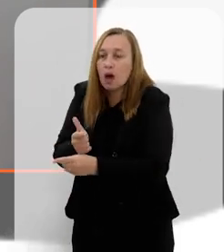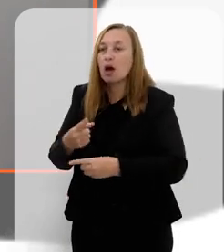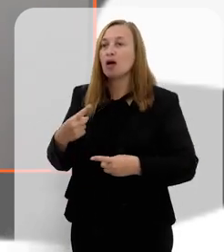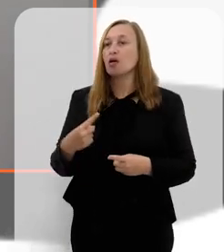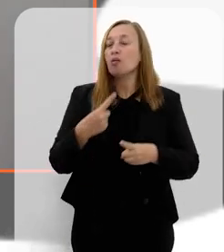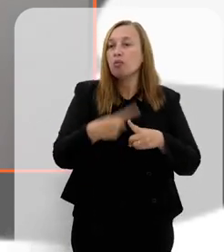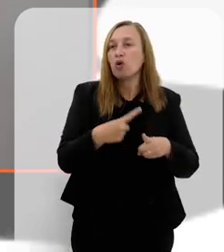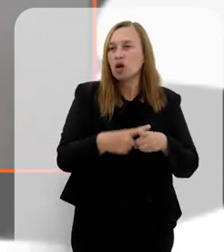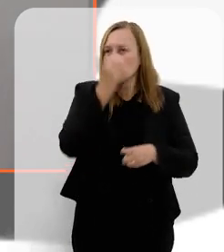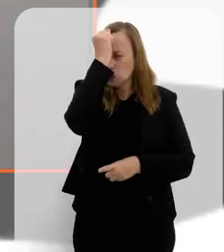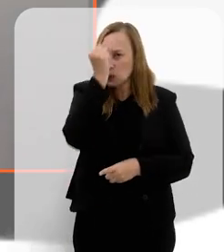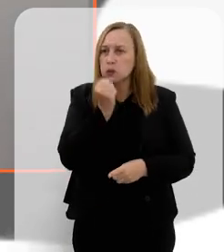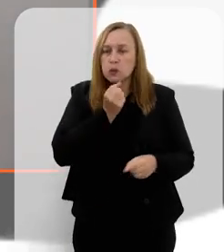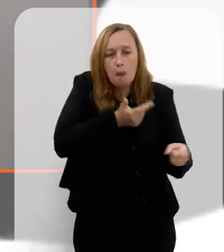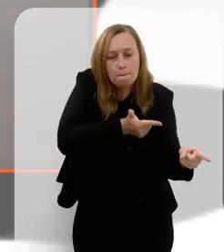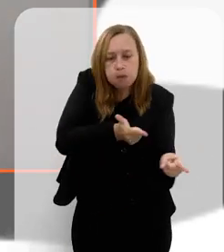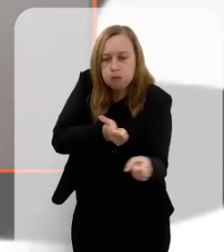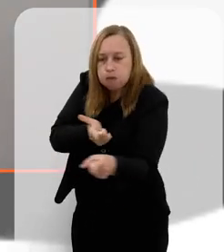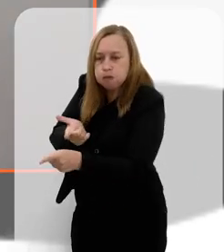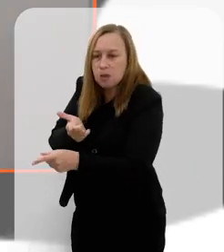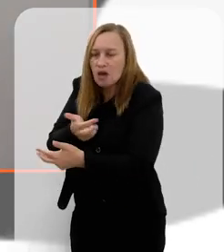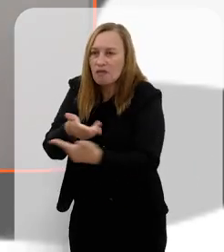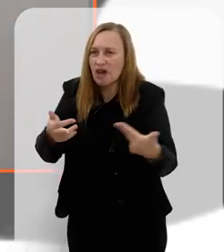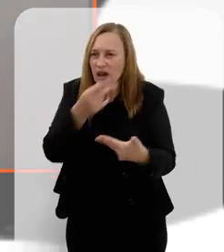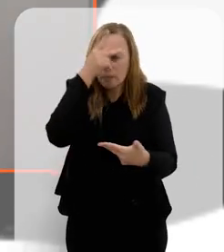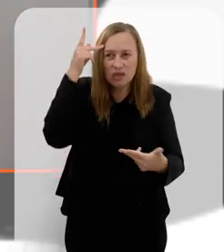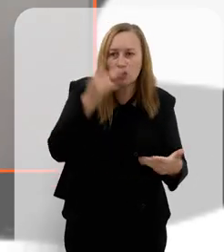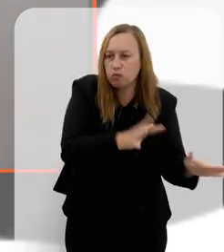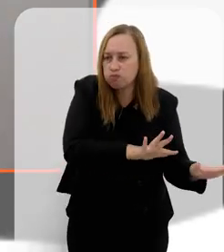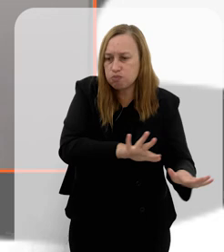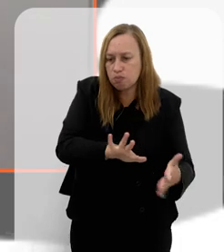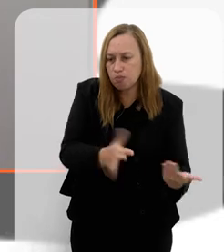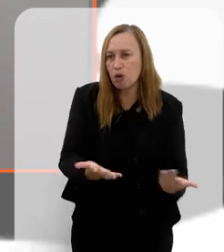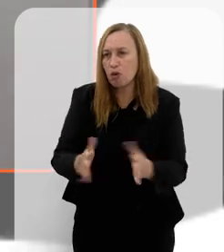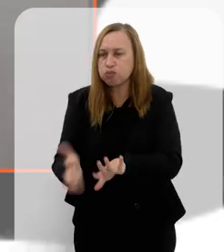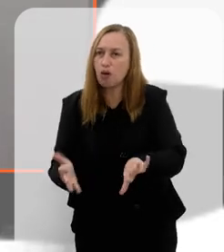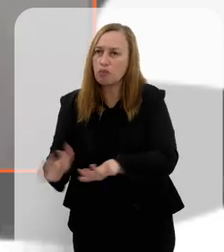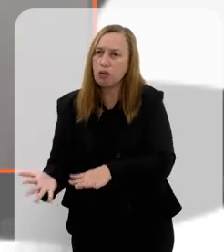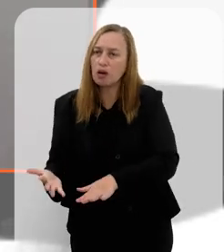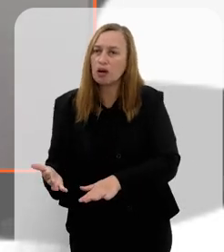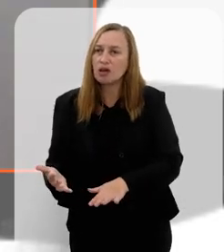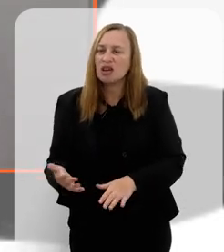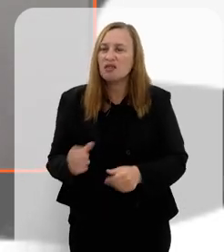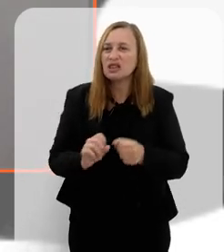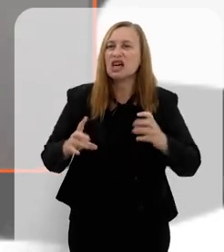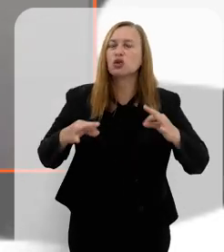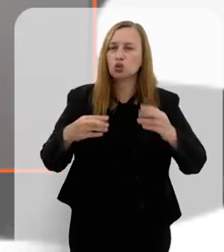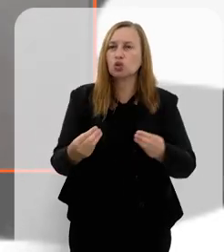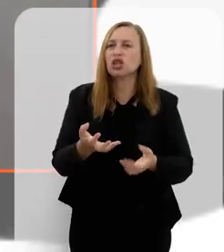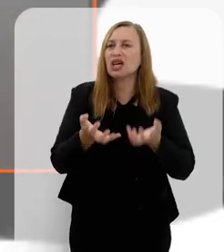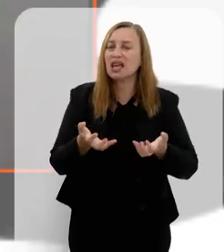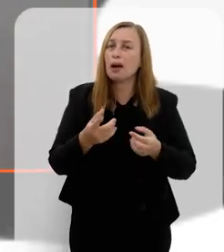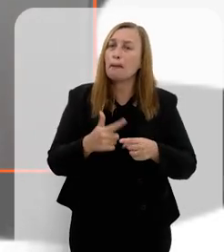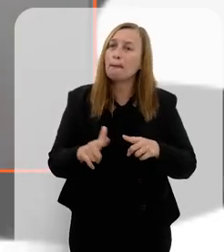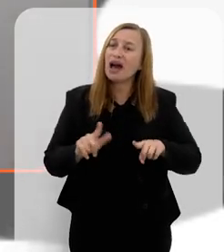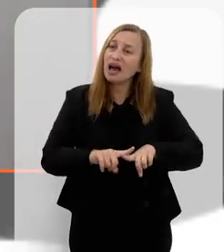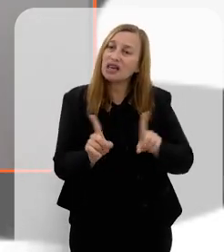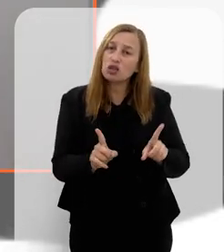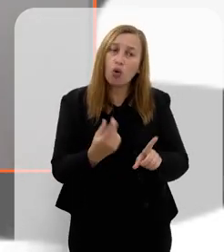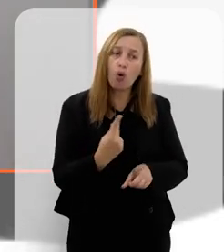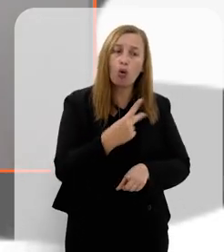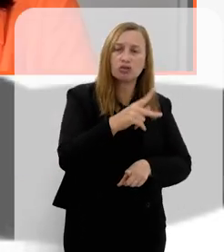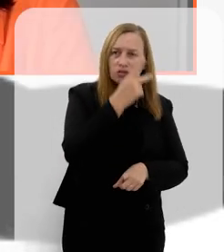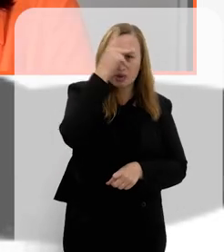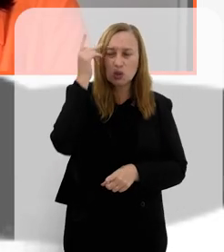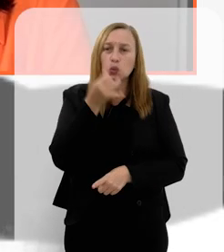porque os terroristas mataram um monte de gente, eles fizeram o que eles queriam, mas muita gente ficou